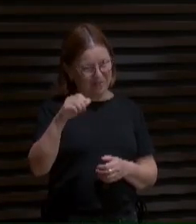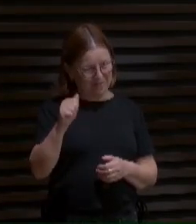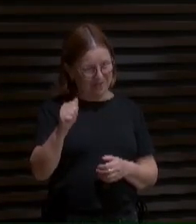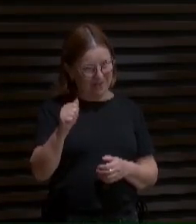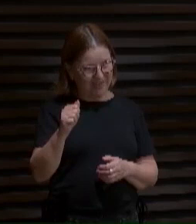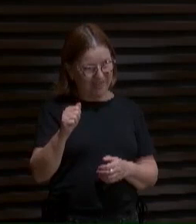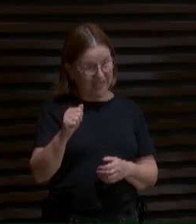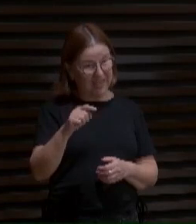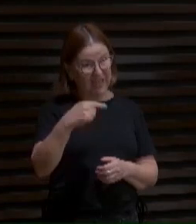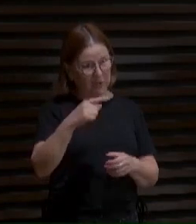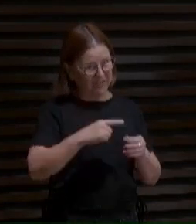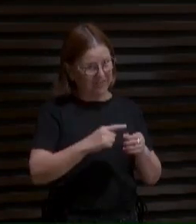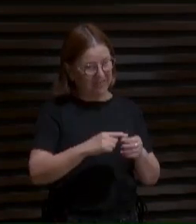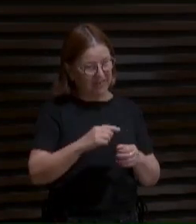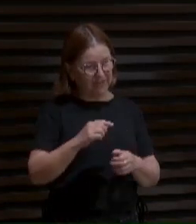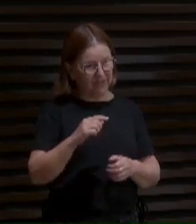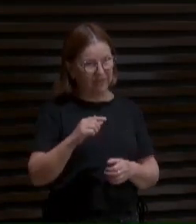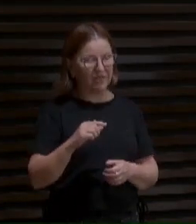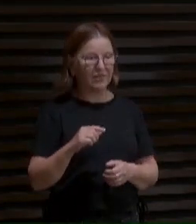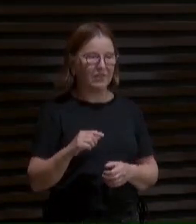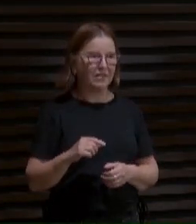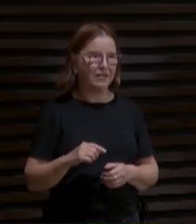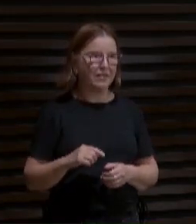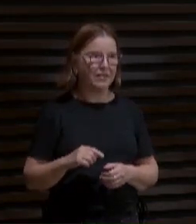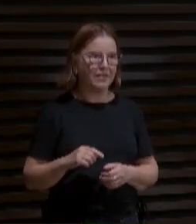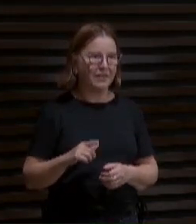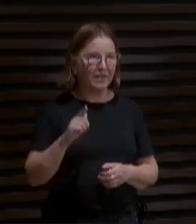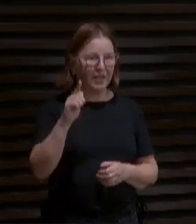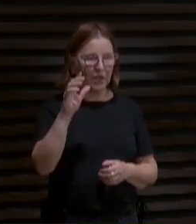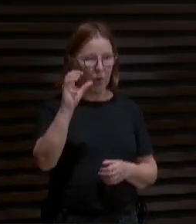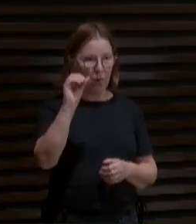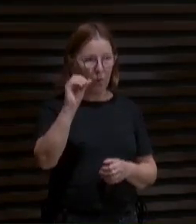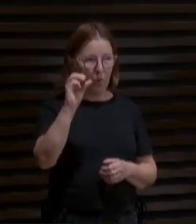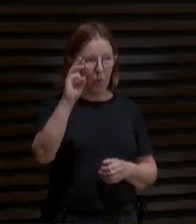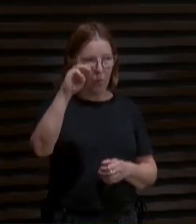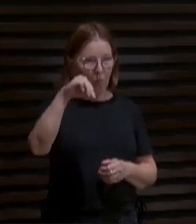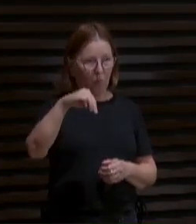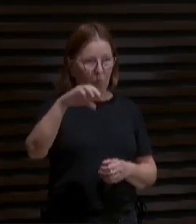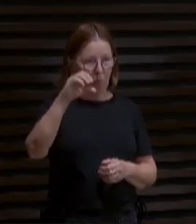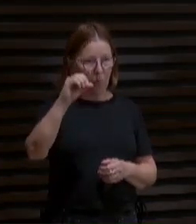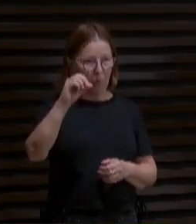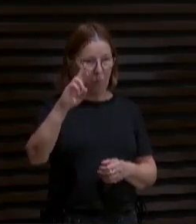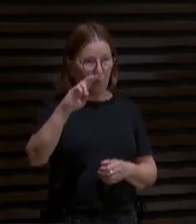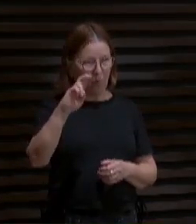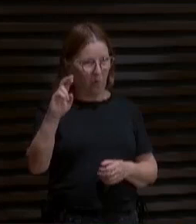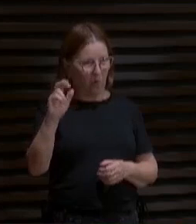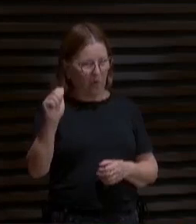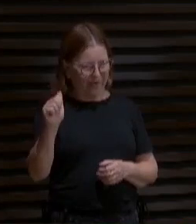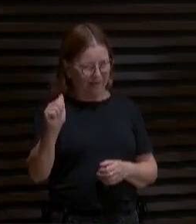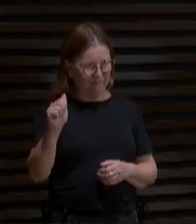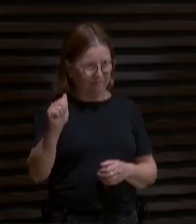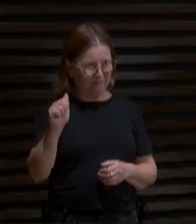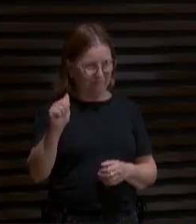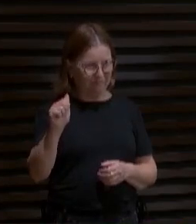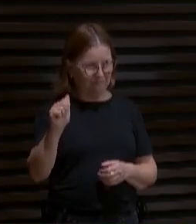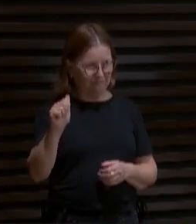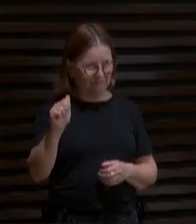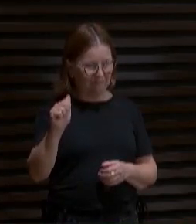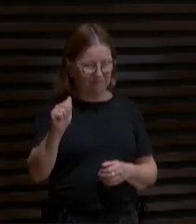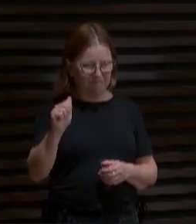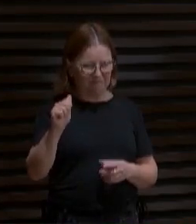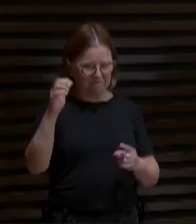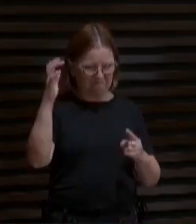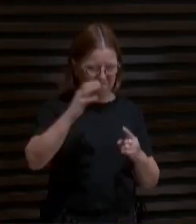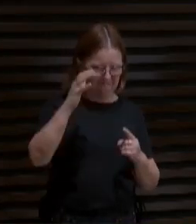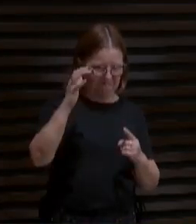trocadilho. Havia tomado conta de todo o pensamento. E Deus